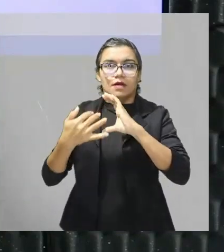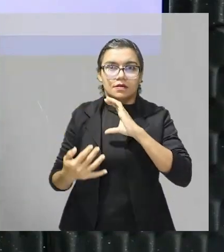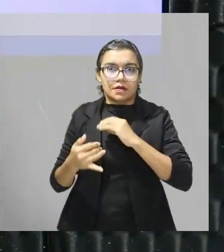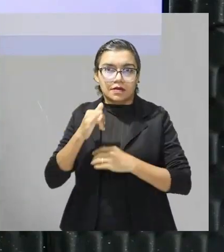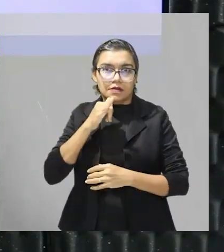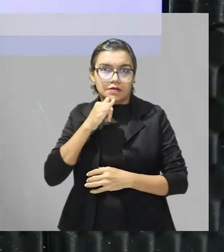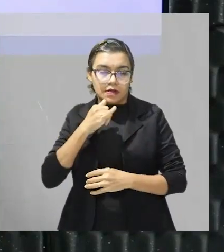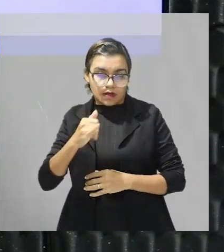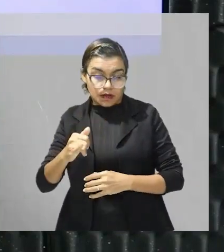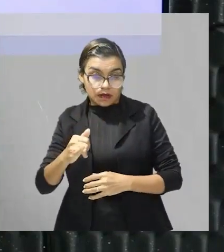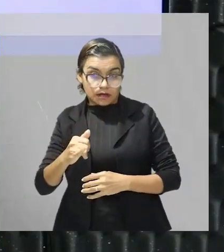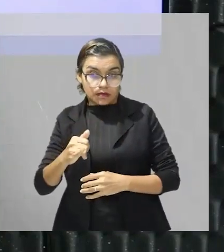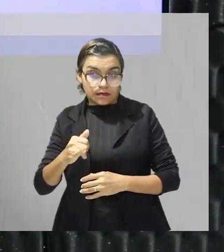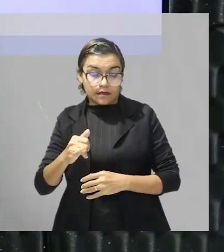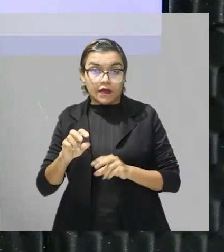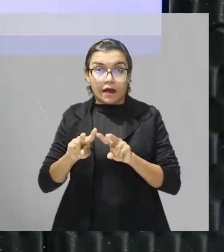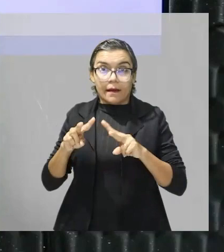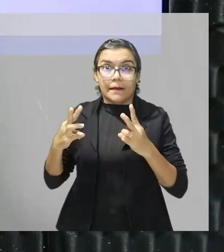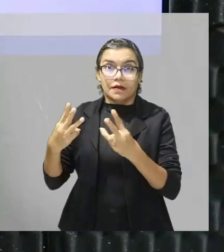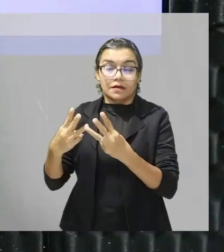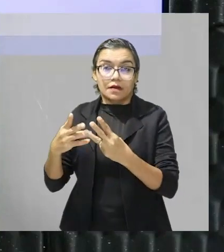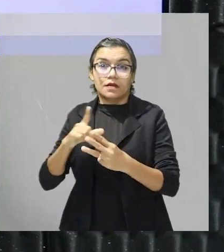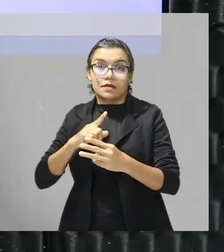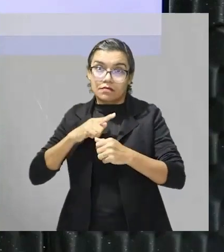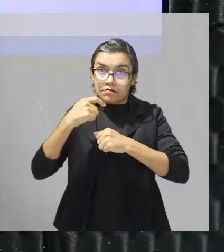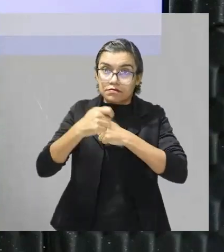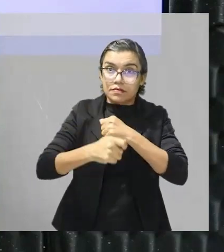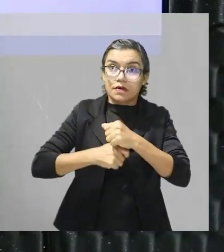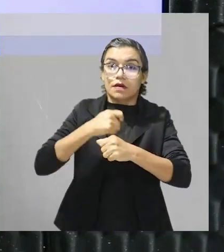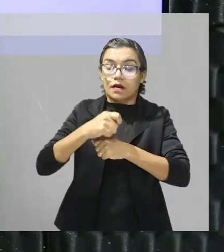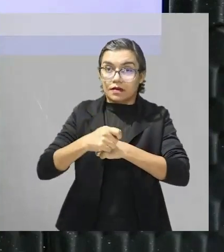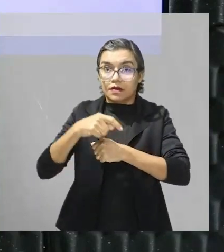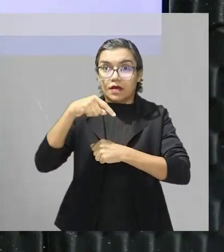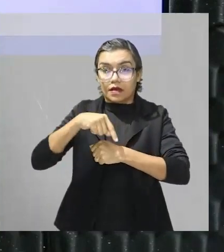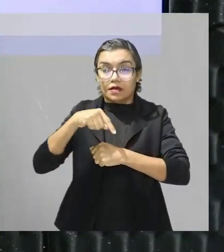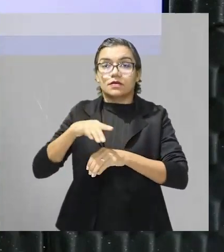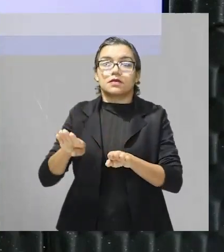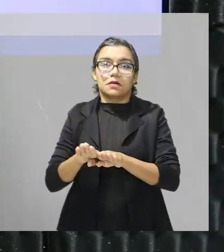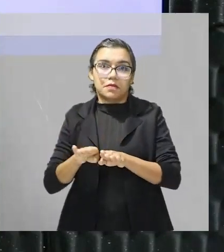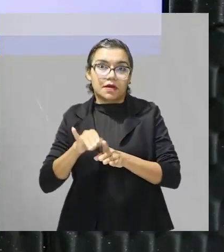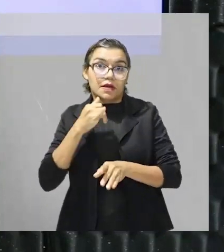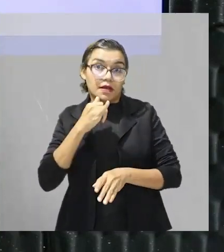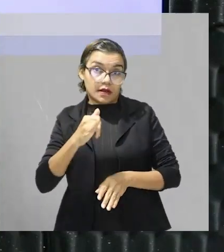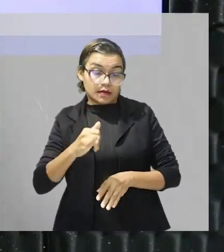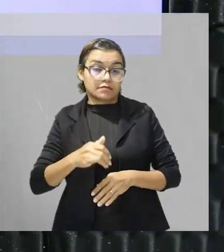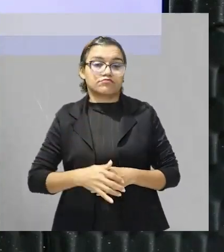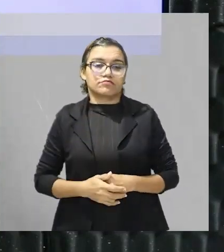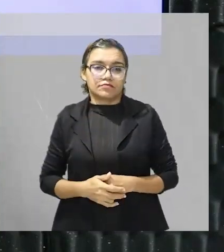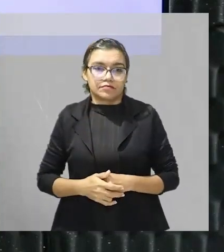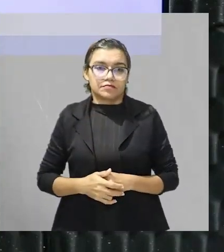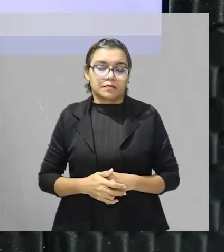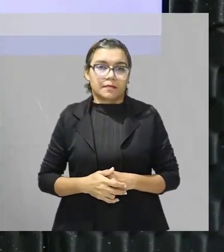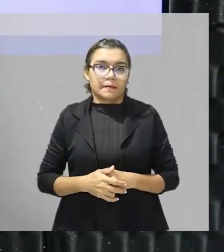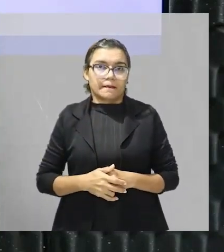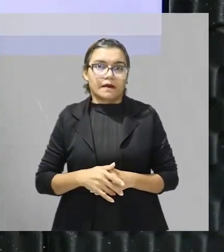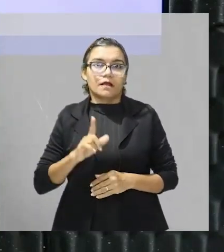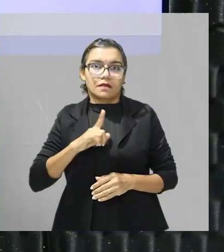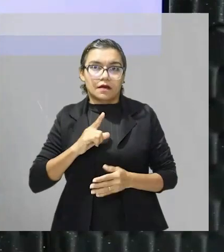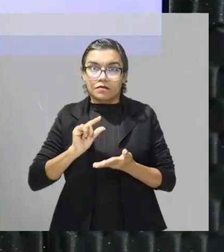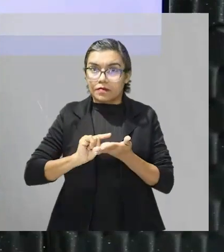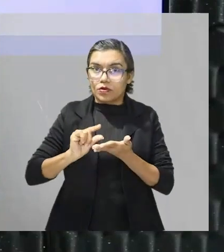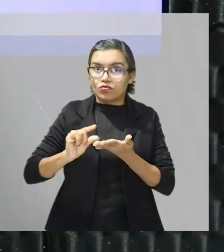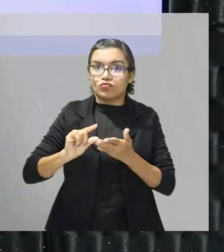como a matéria é formada por átomos Então os átomos também vão ter um caráter elétrico partículas positivas e